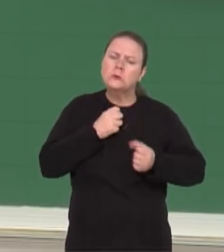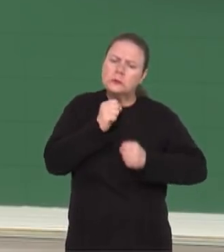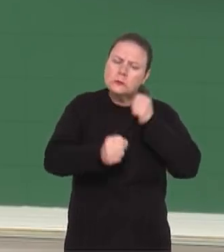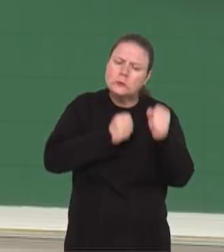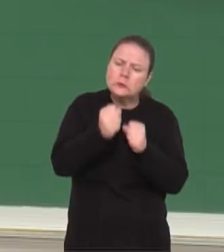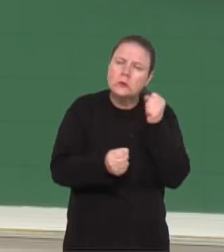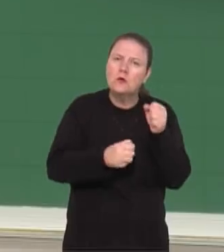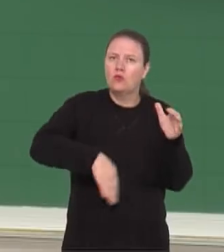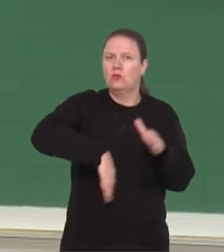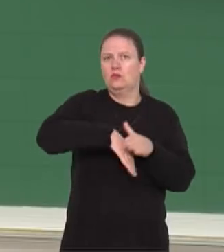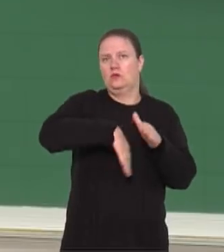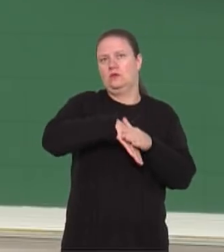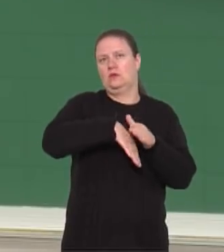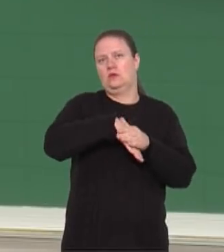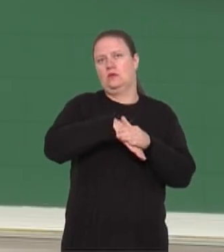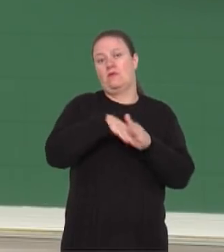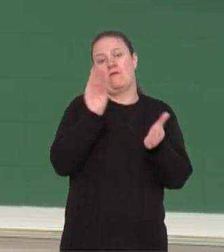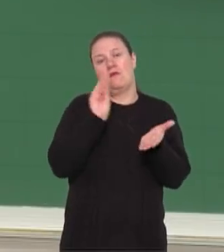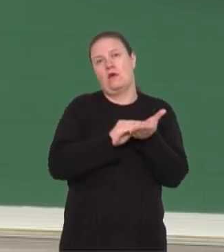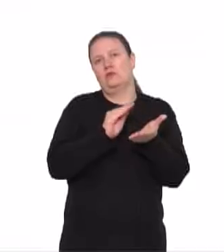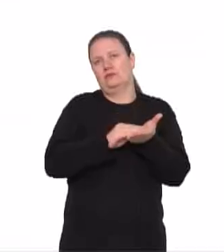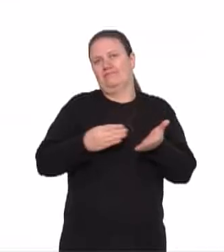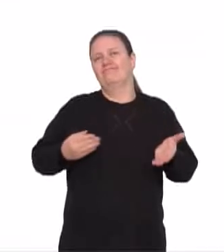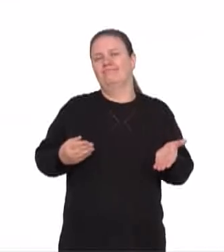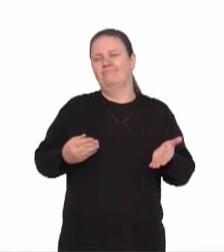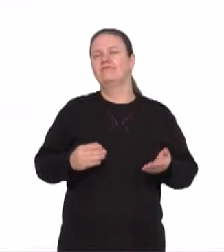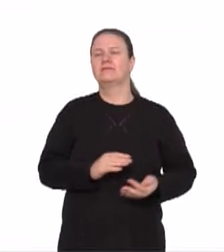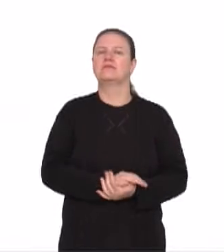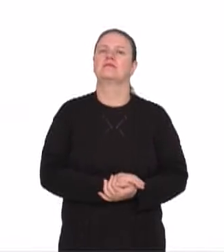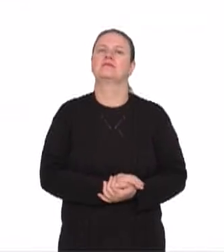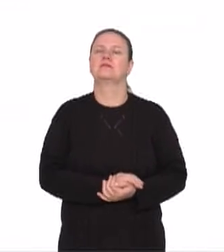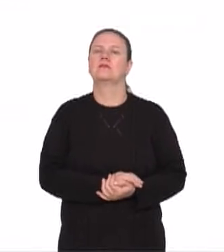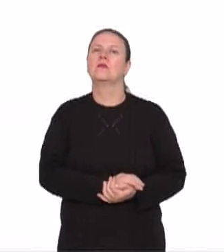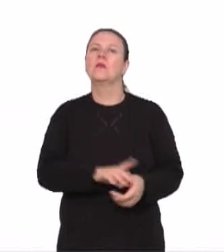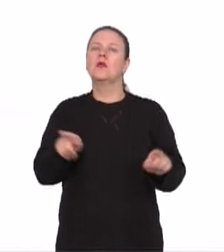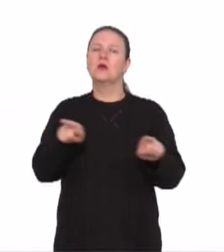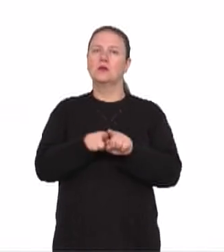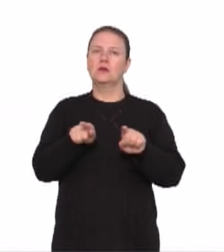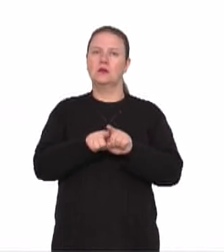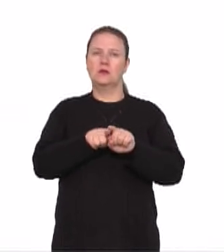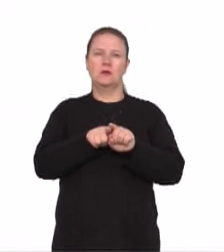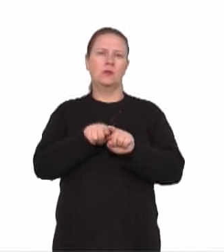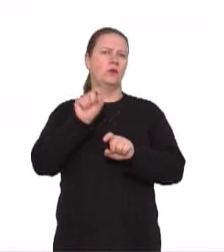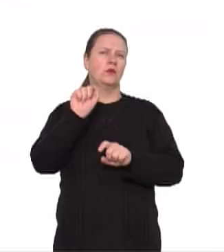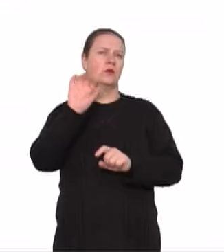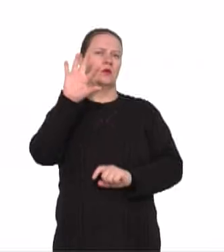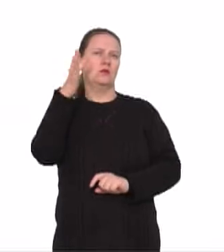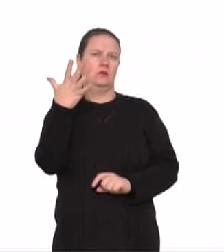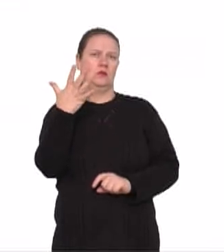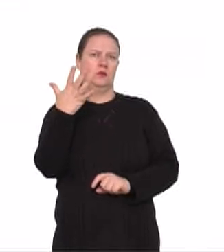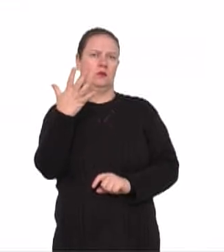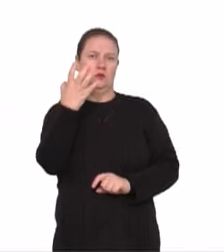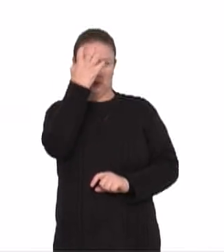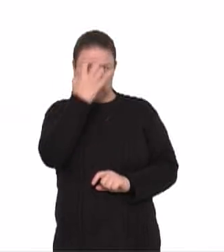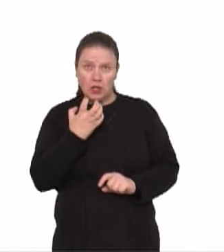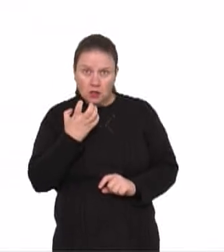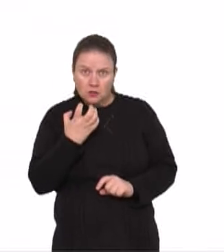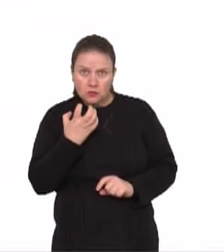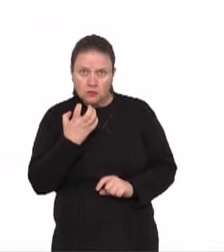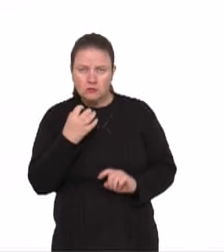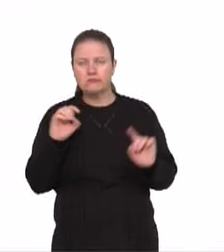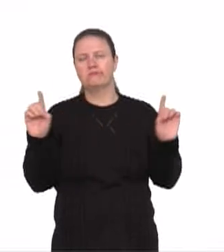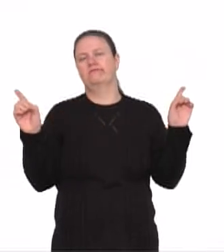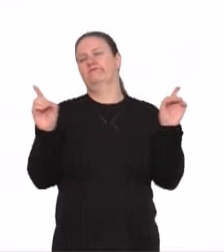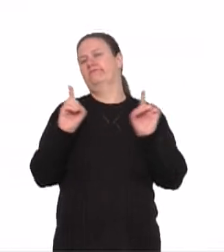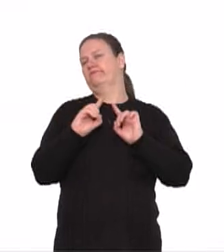faltou gás para o time, certo? E aborda os fatos com seriedade. Não, a charge não aborda os